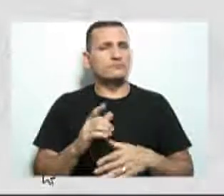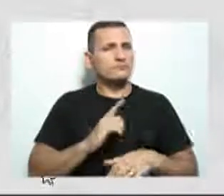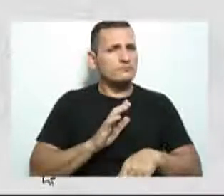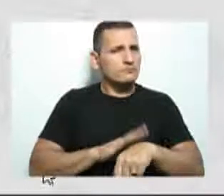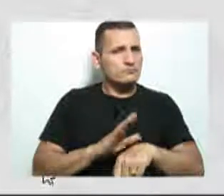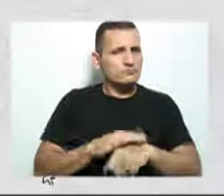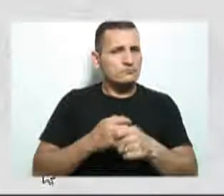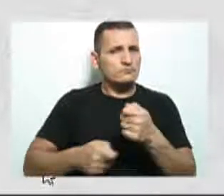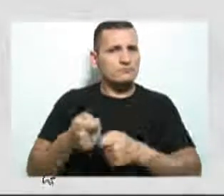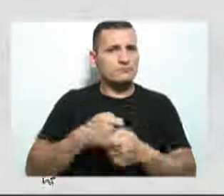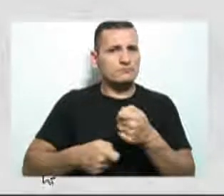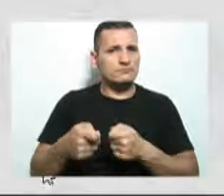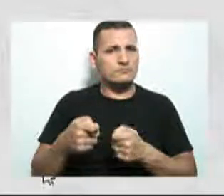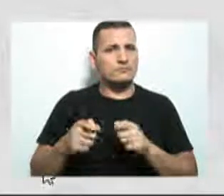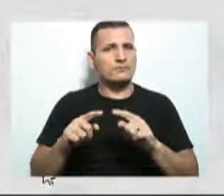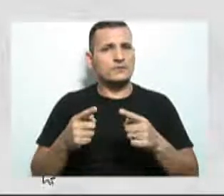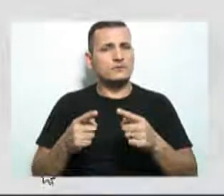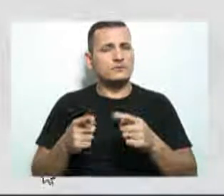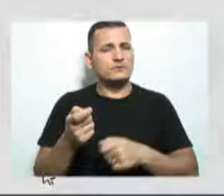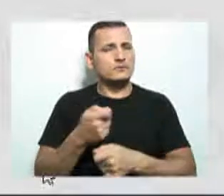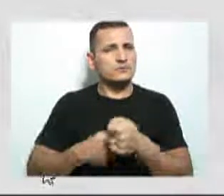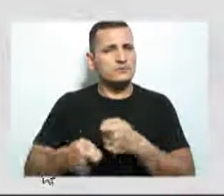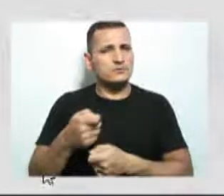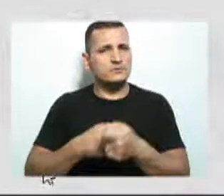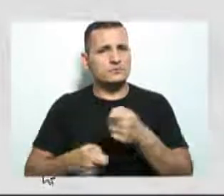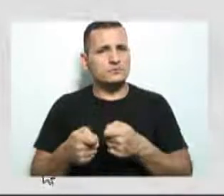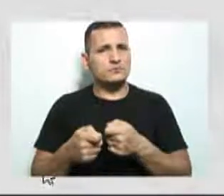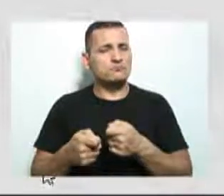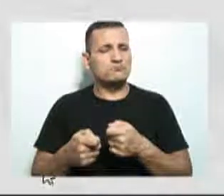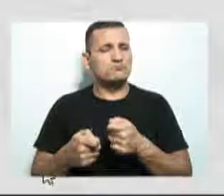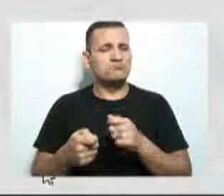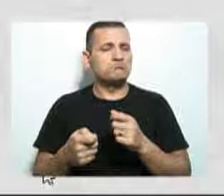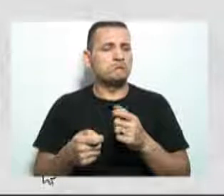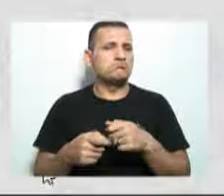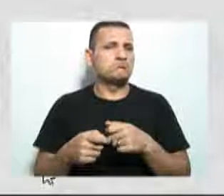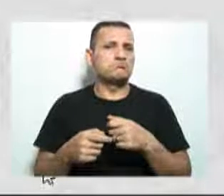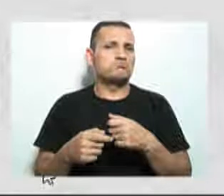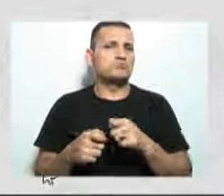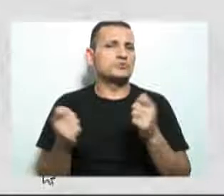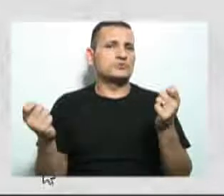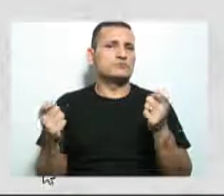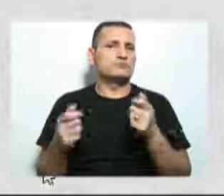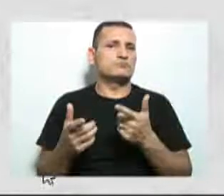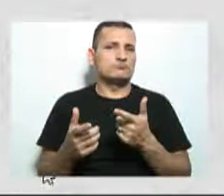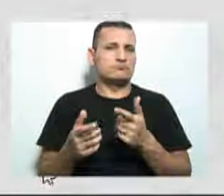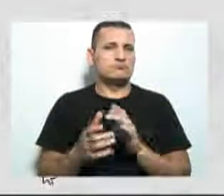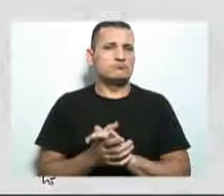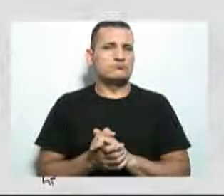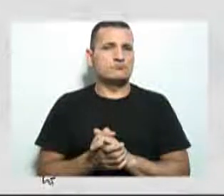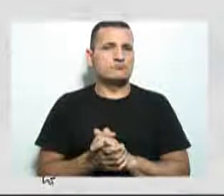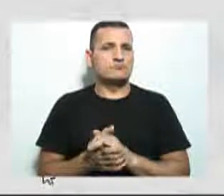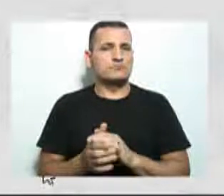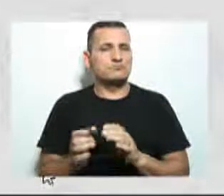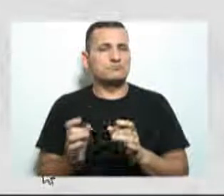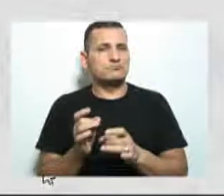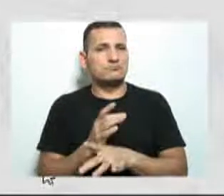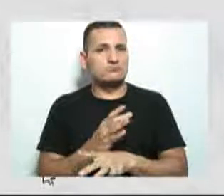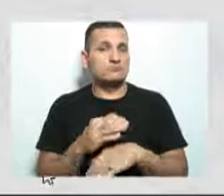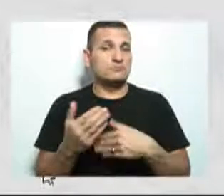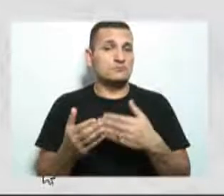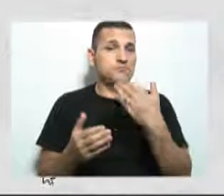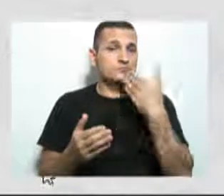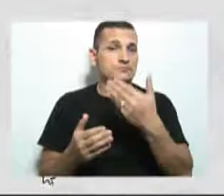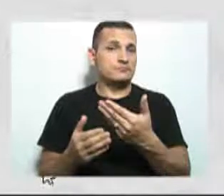para negociar, mas a negociação não satisfaz as necessidades para ser fechada. Assim, peço